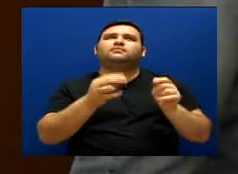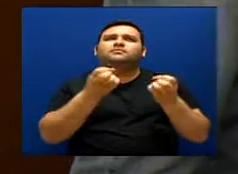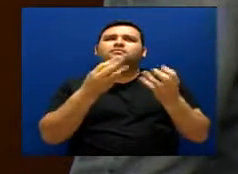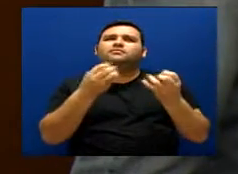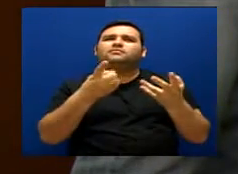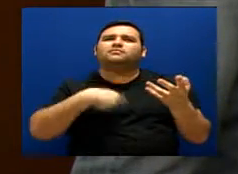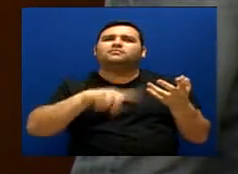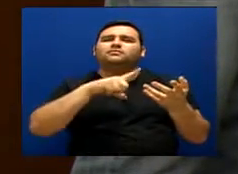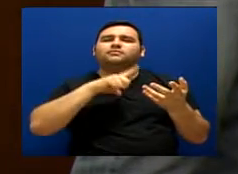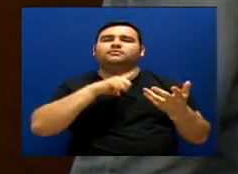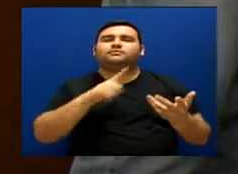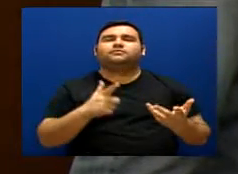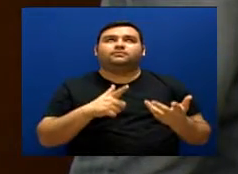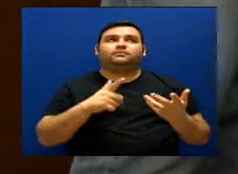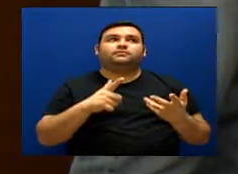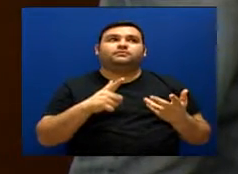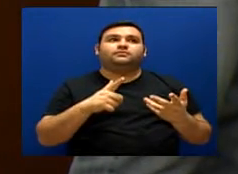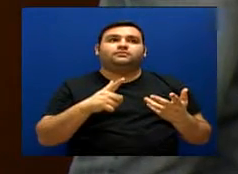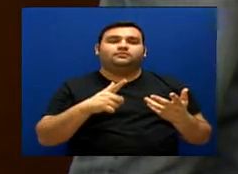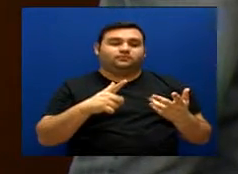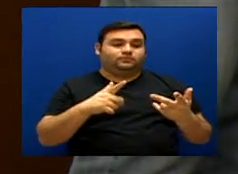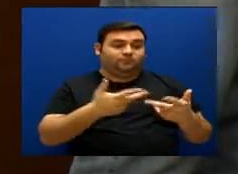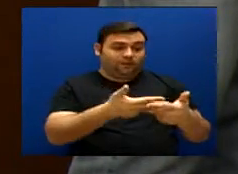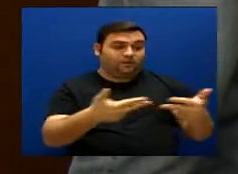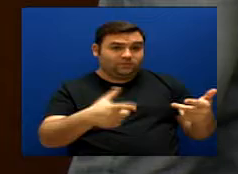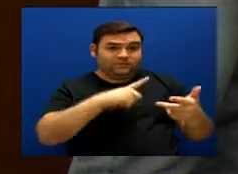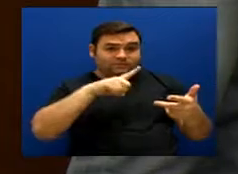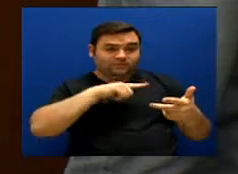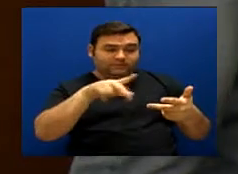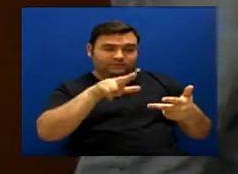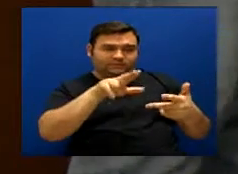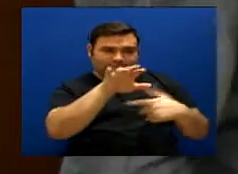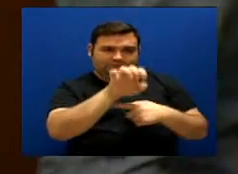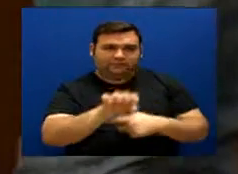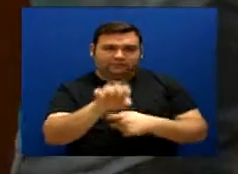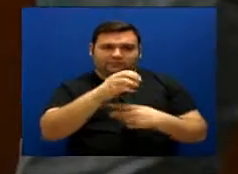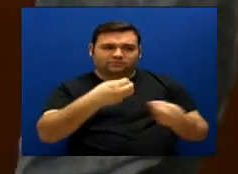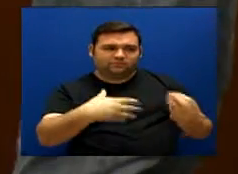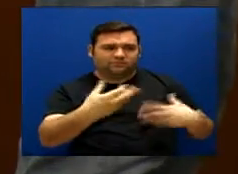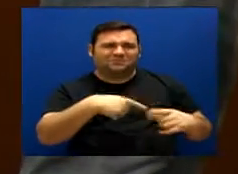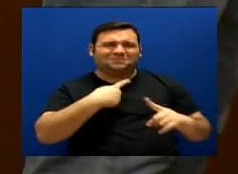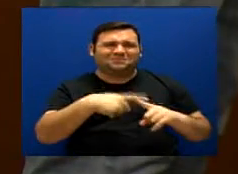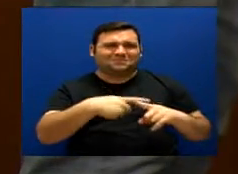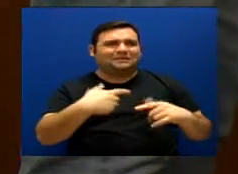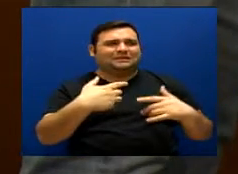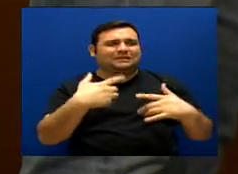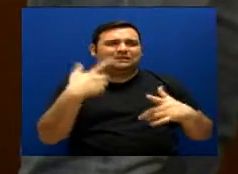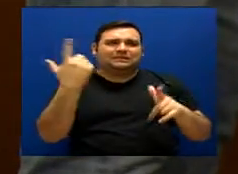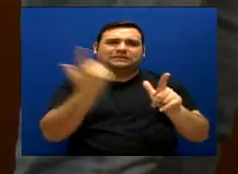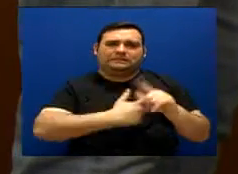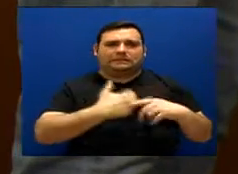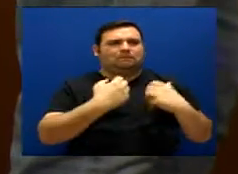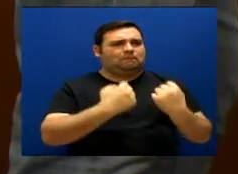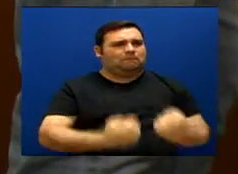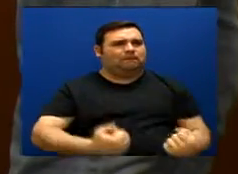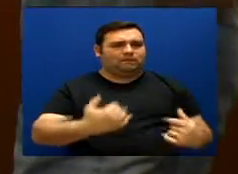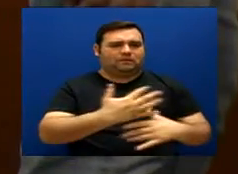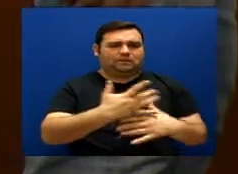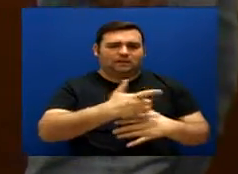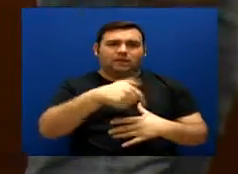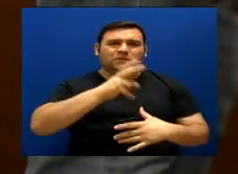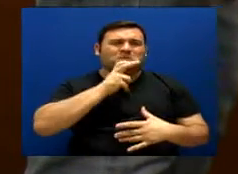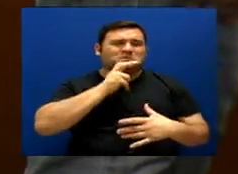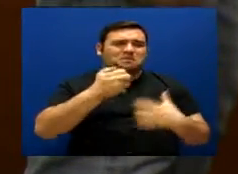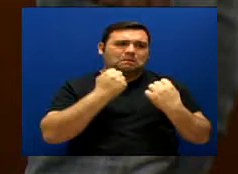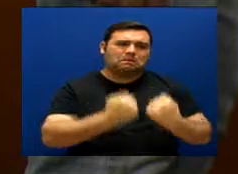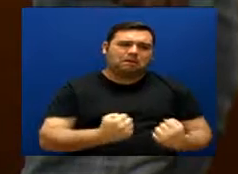gente usar essas coisas do Estado, já que o Estado já joga tanto encargo para a cidade de